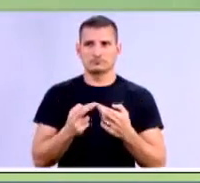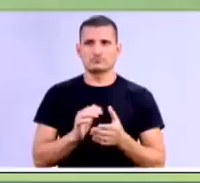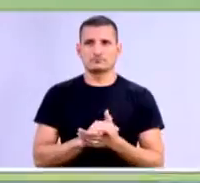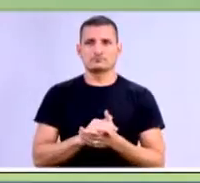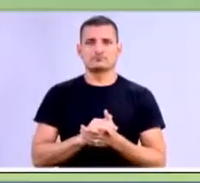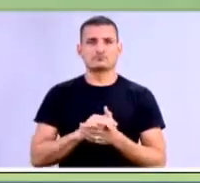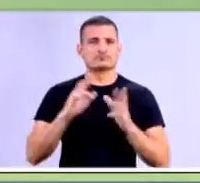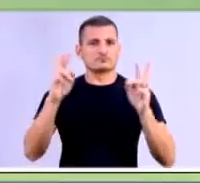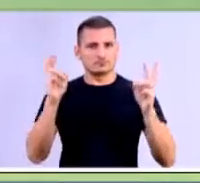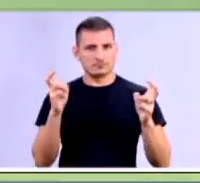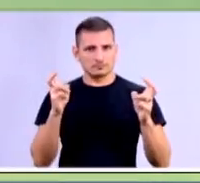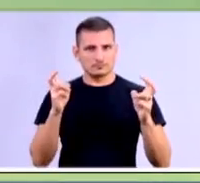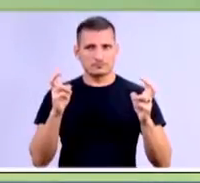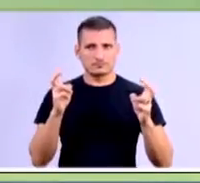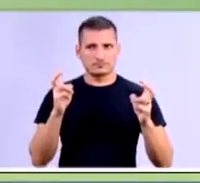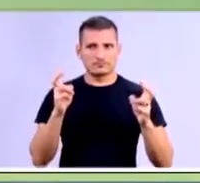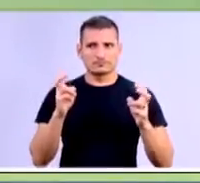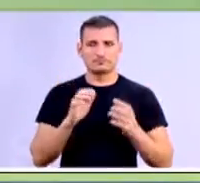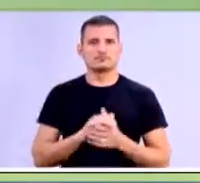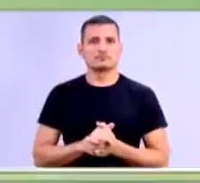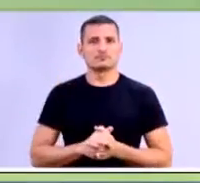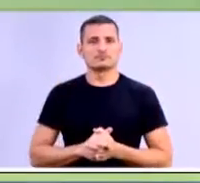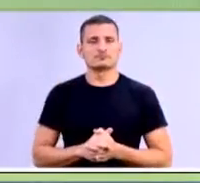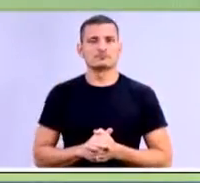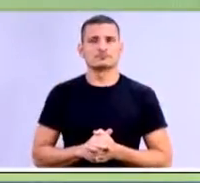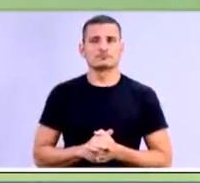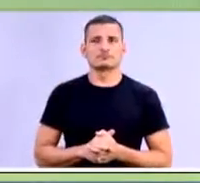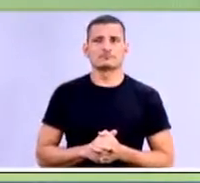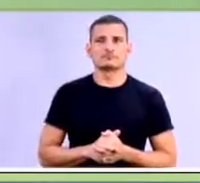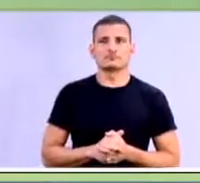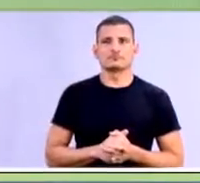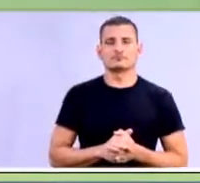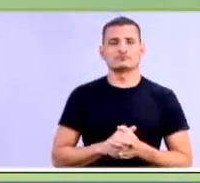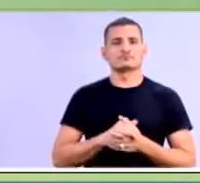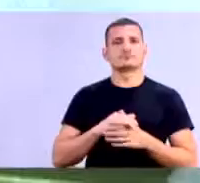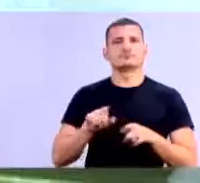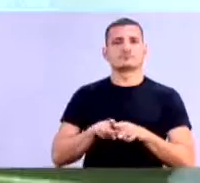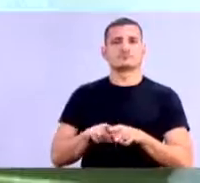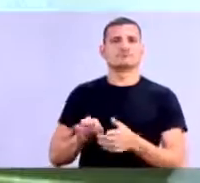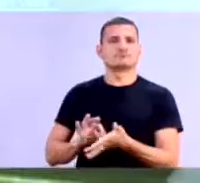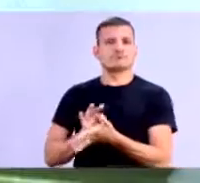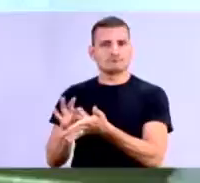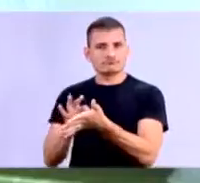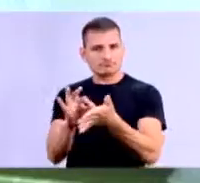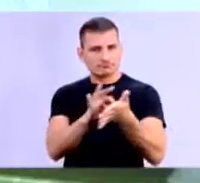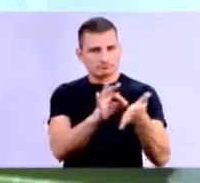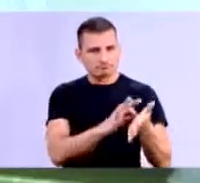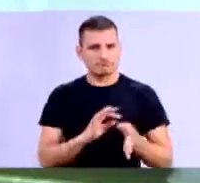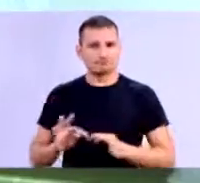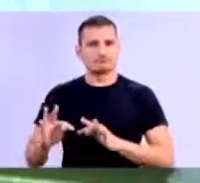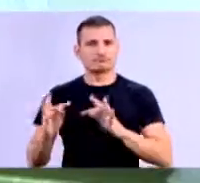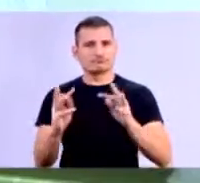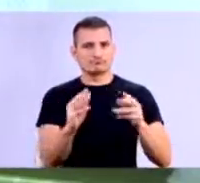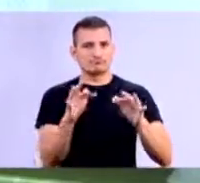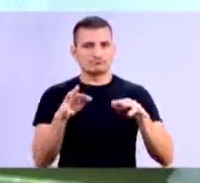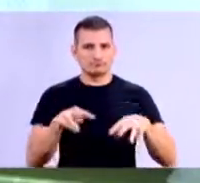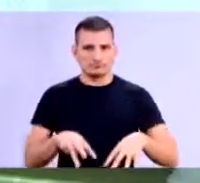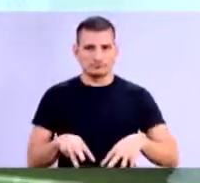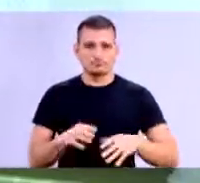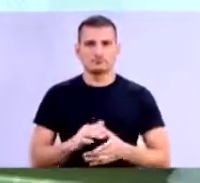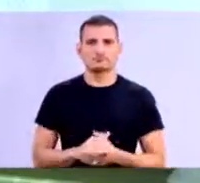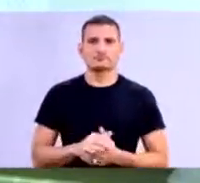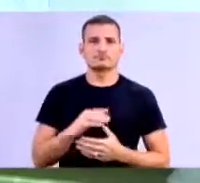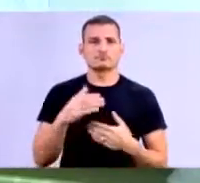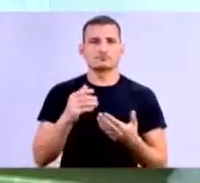pauta, ordem do dia e o fecho da ata. E com a assinatura de todos no final. Então, a ata,